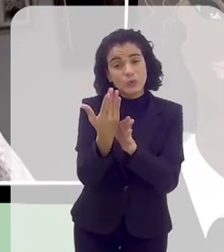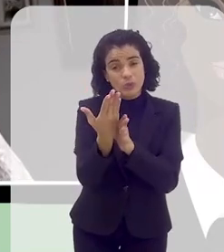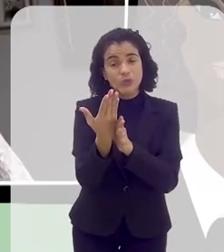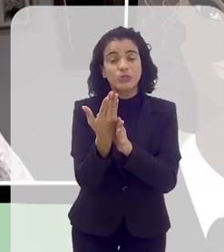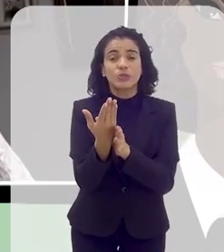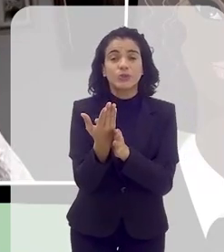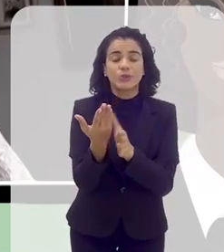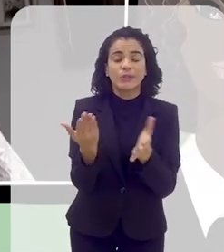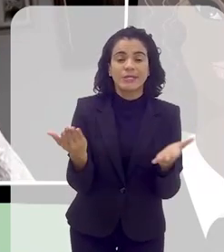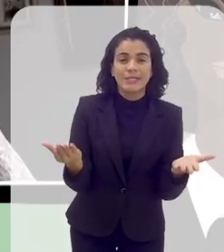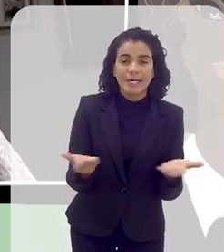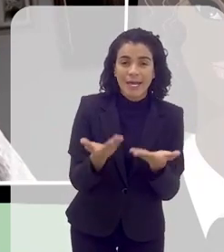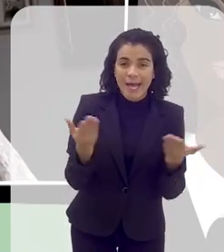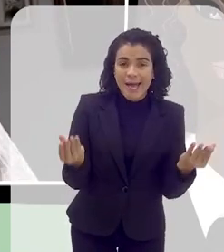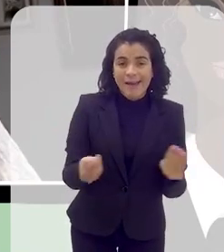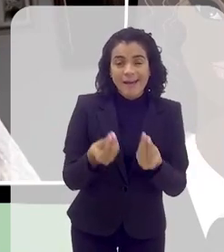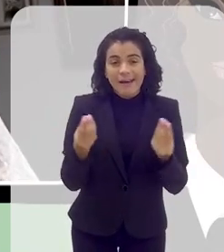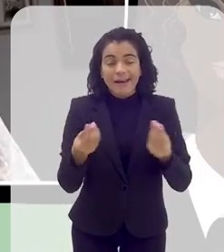surgiu